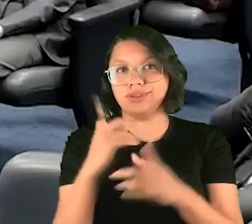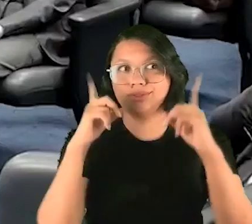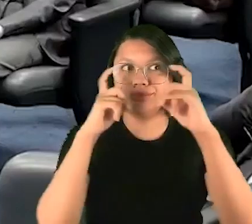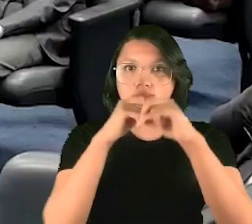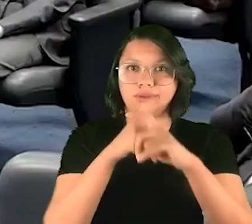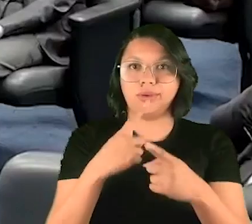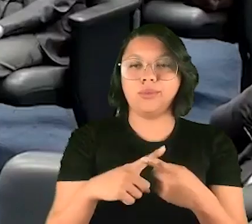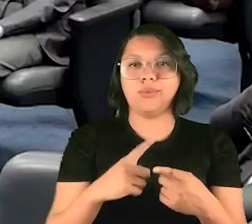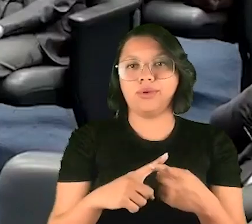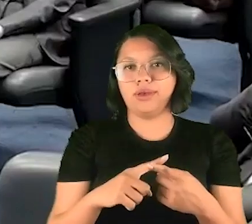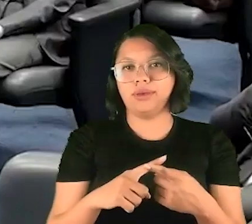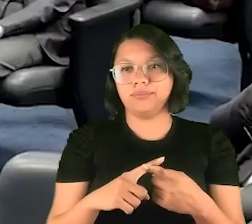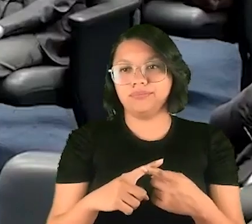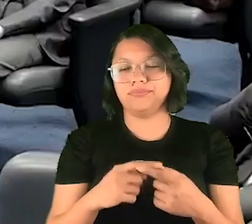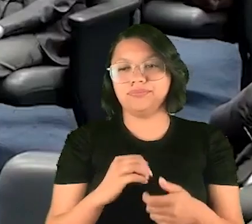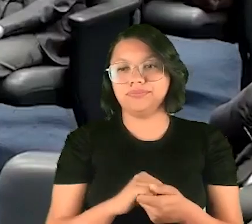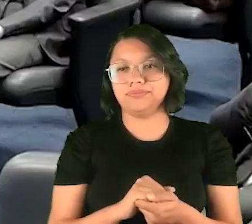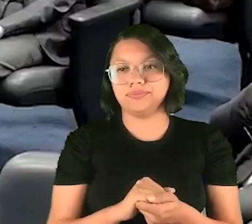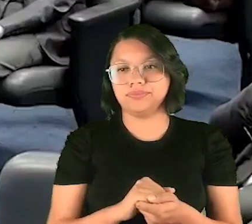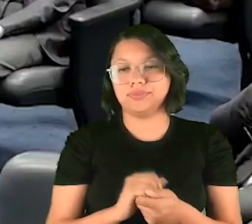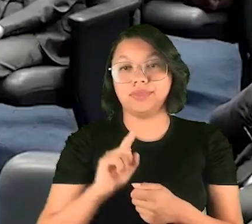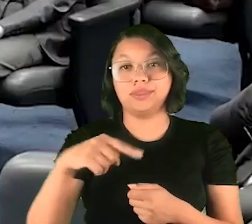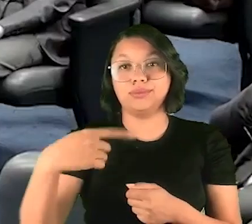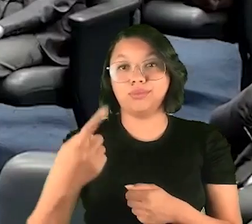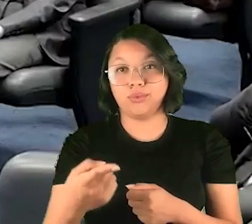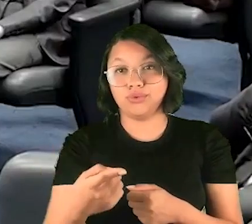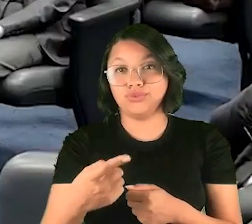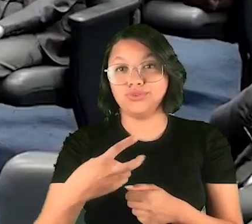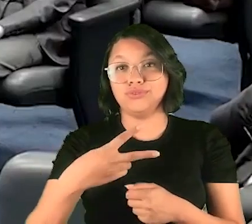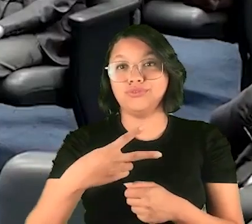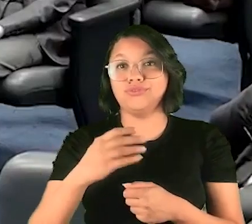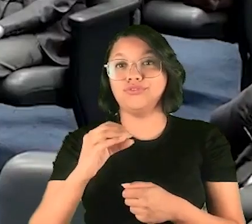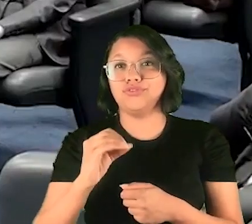medicamentos. Então, isso que me gera perplexidade, porque decorridos